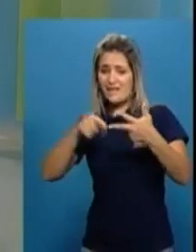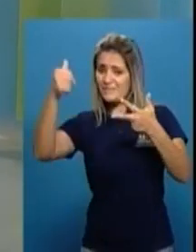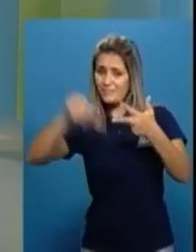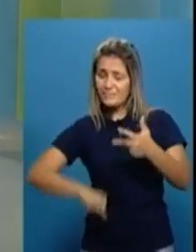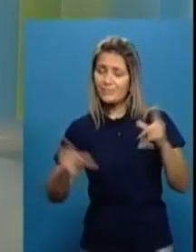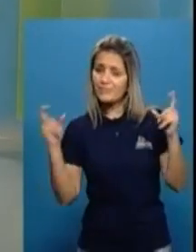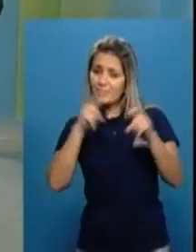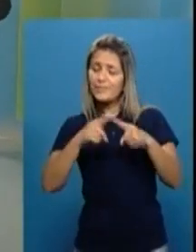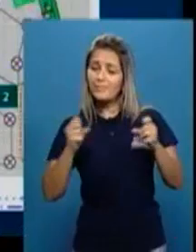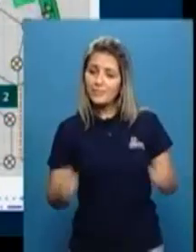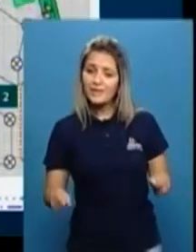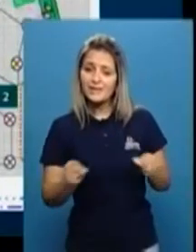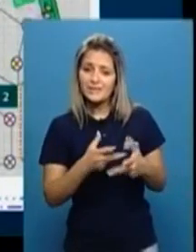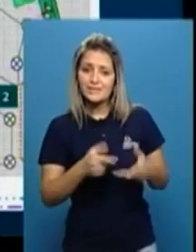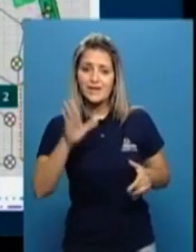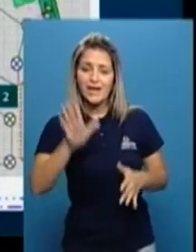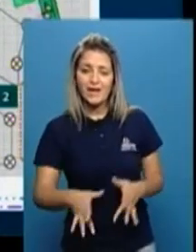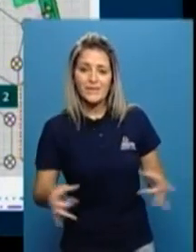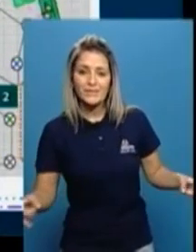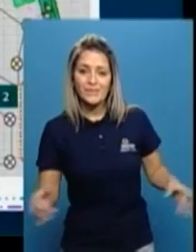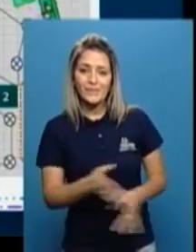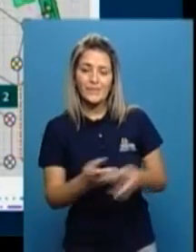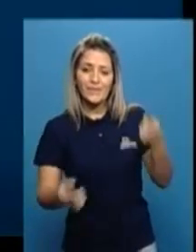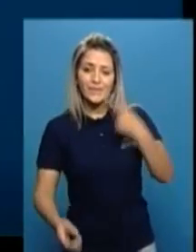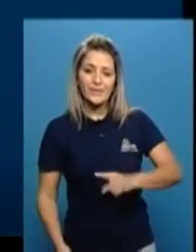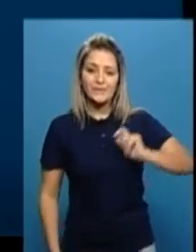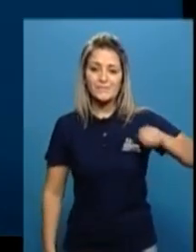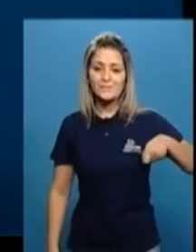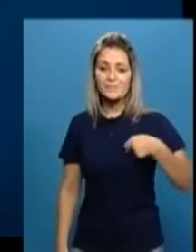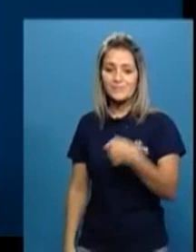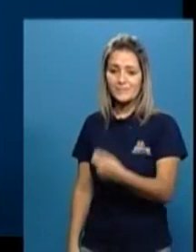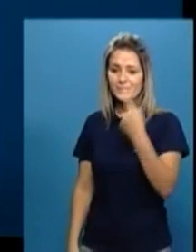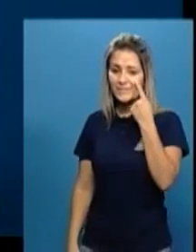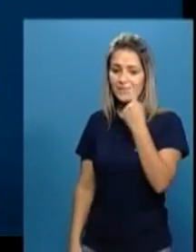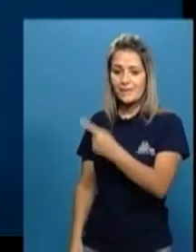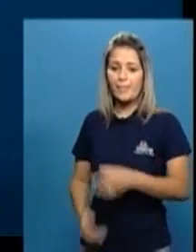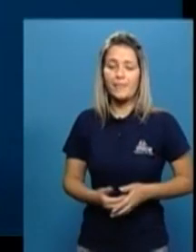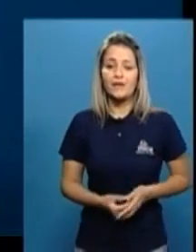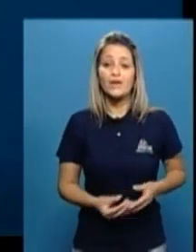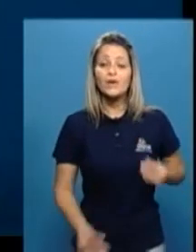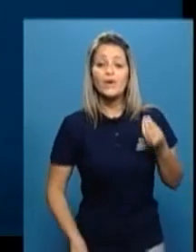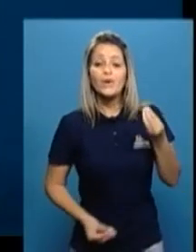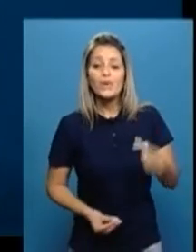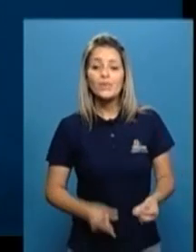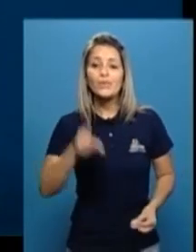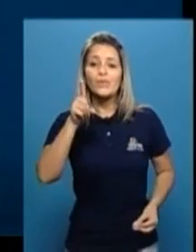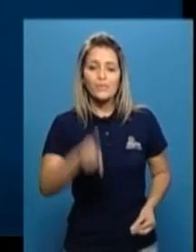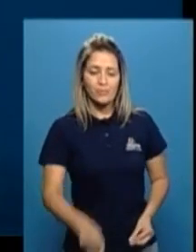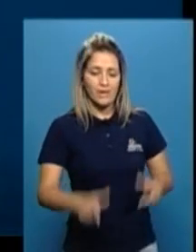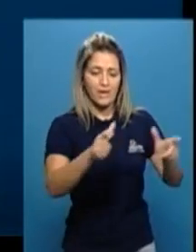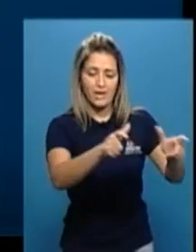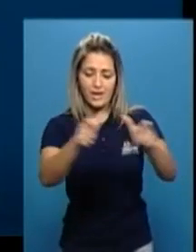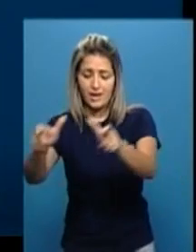feito. Para finalizar, falaremos sobre o layout por